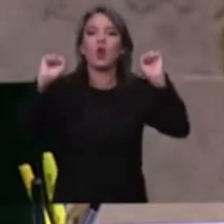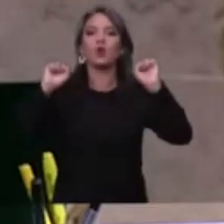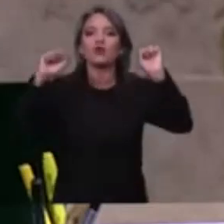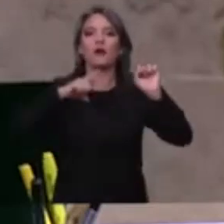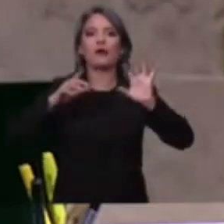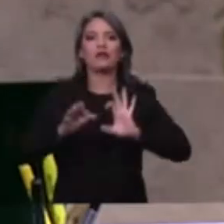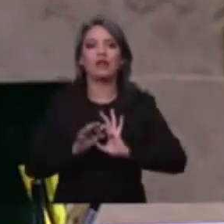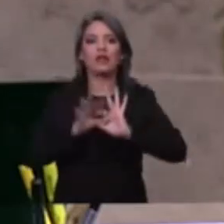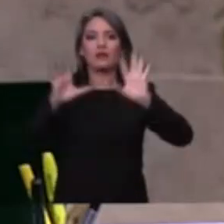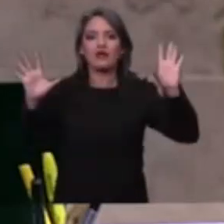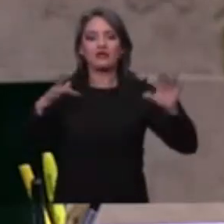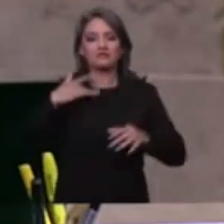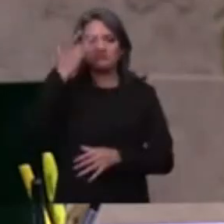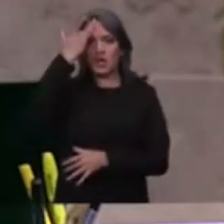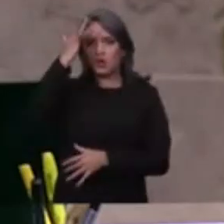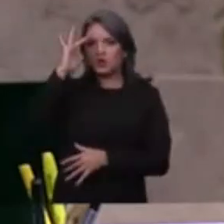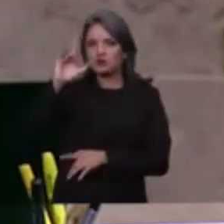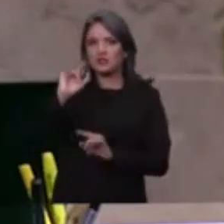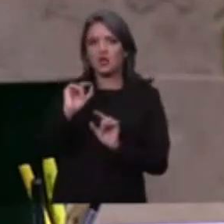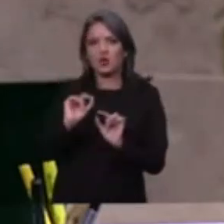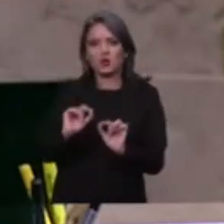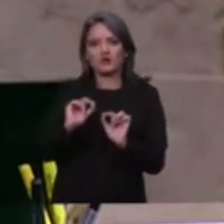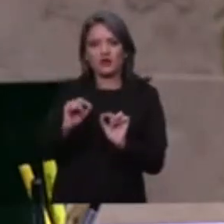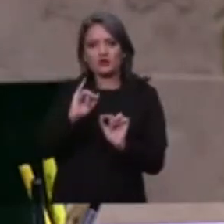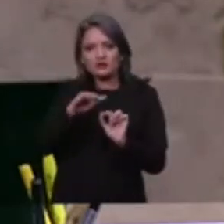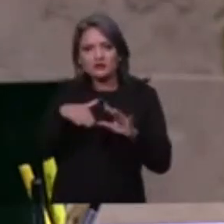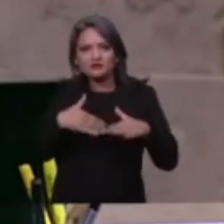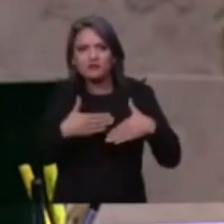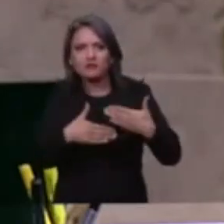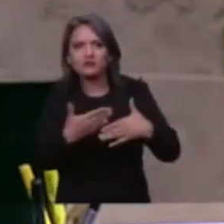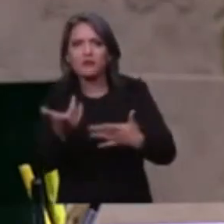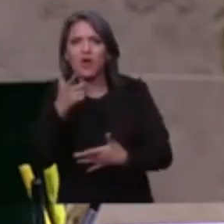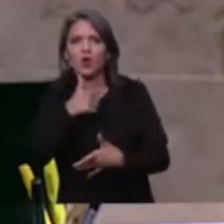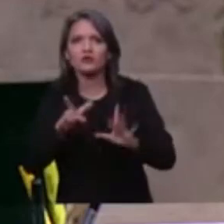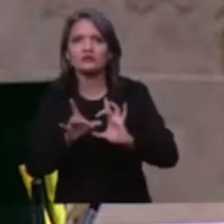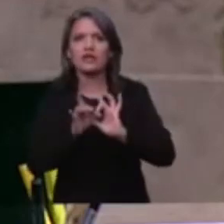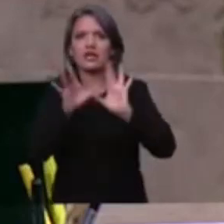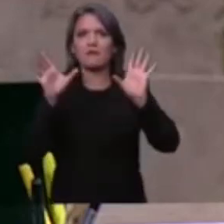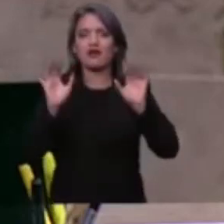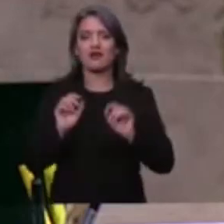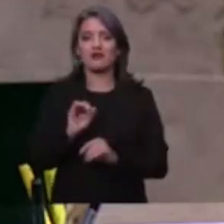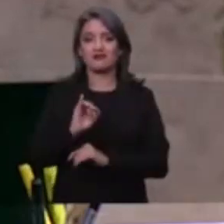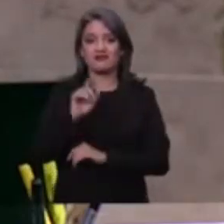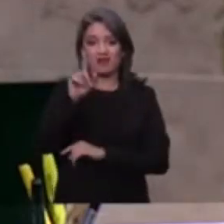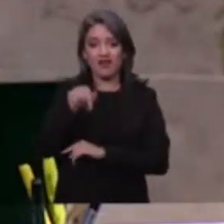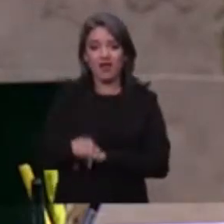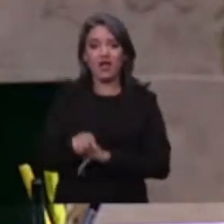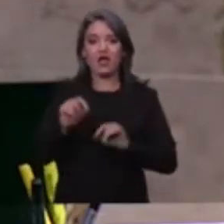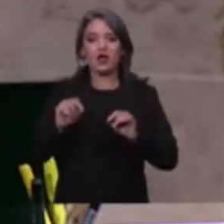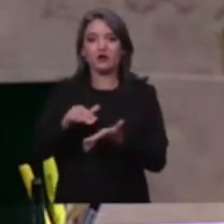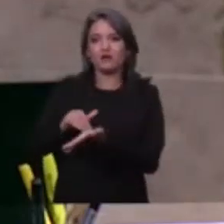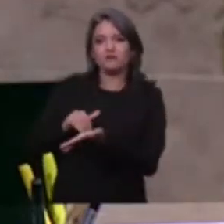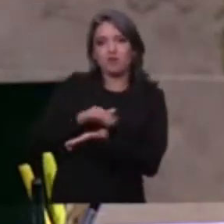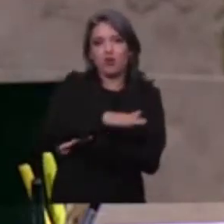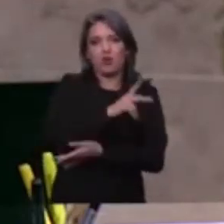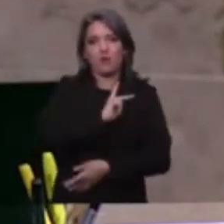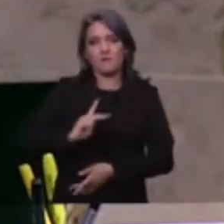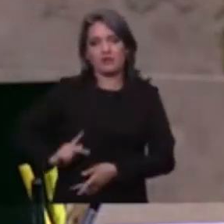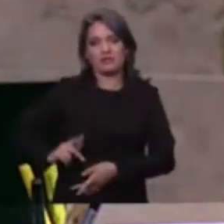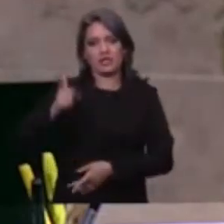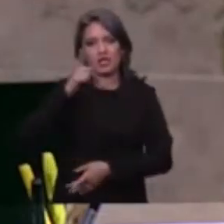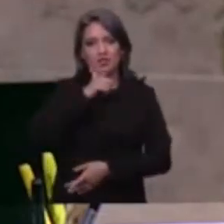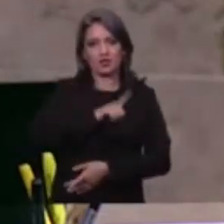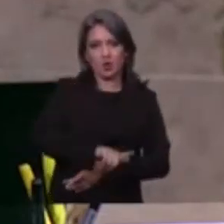liberdade, que não sabe dizer se o procedimento para alcançar tal liberdade seria depondo o presidente eleito,